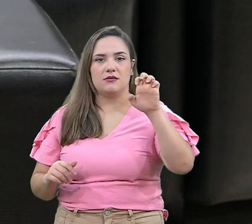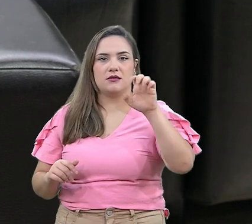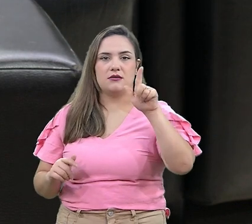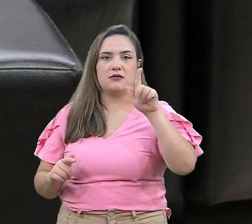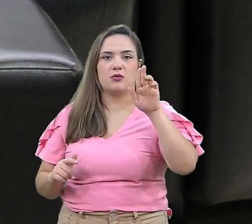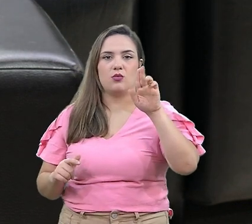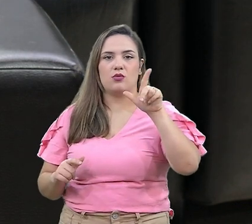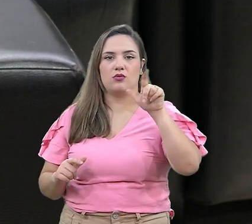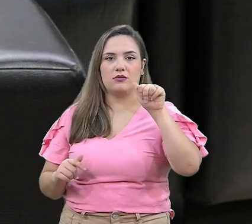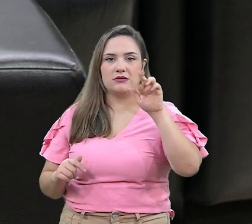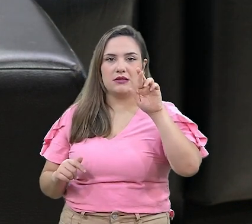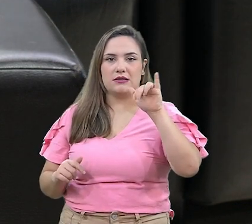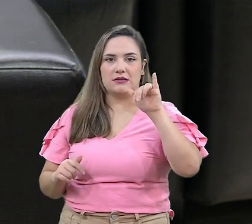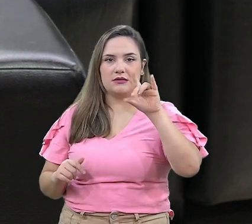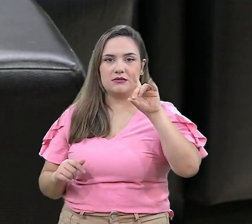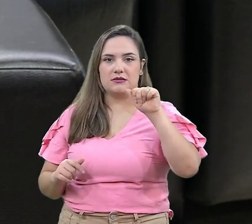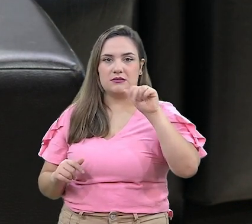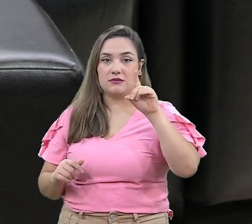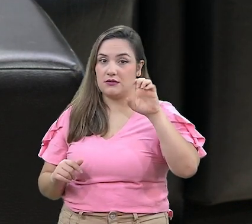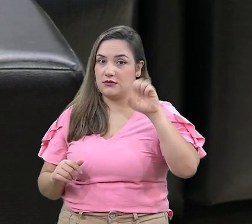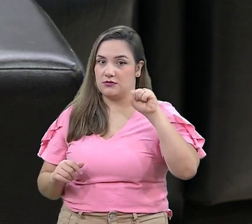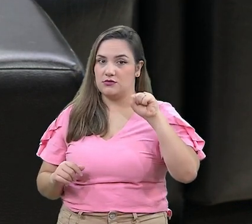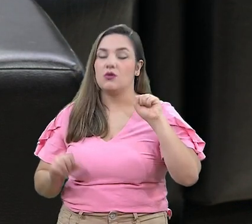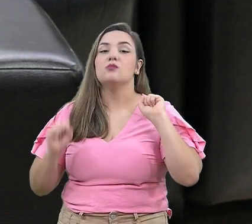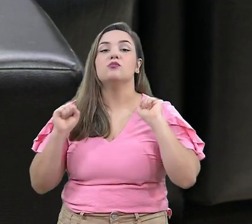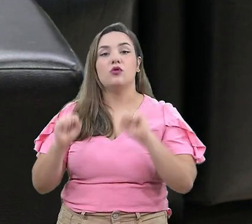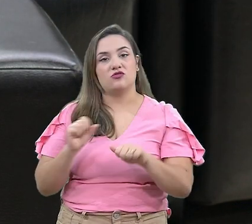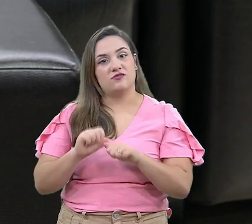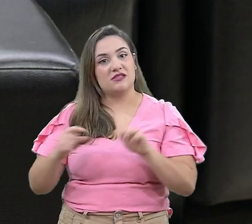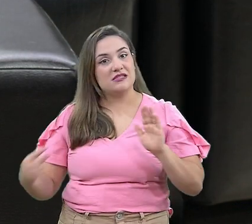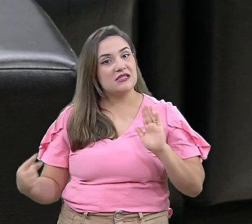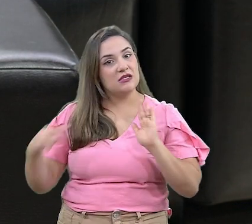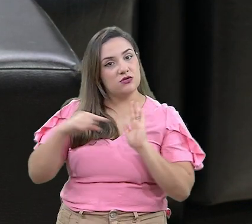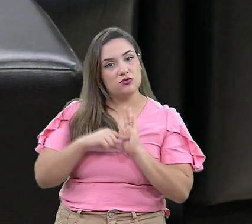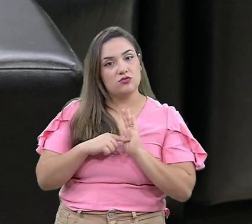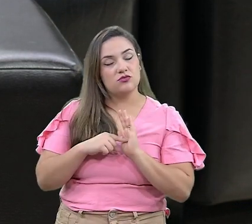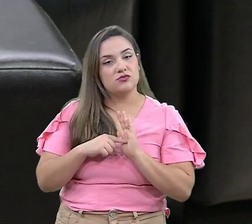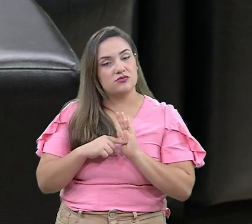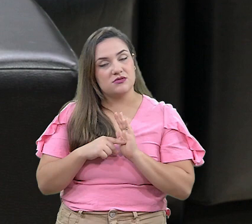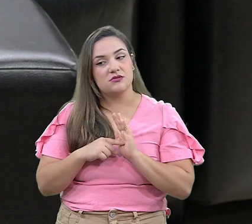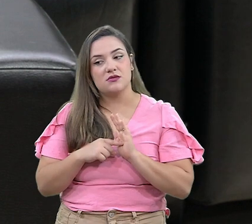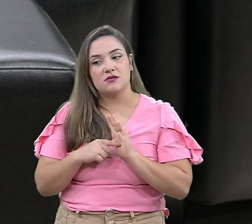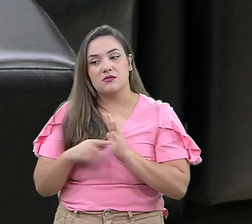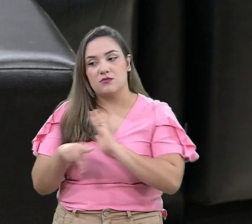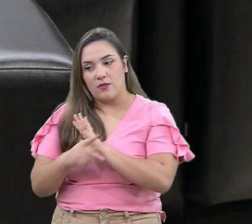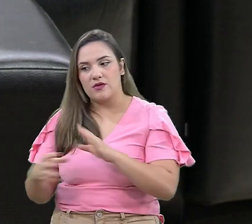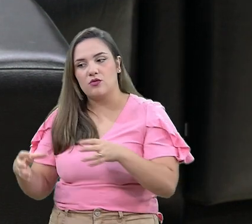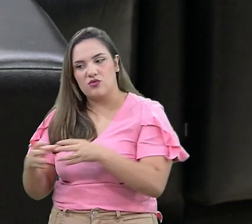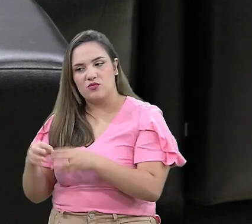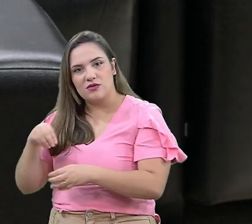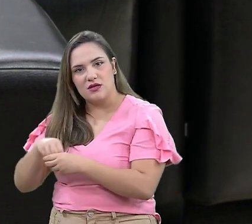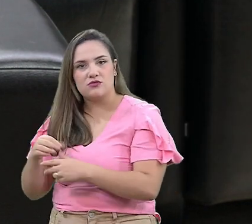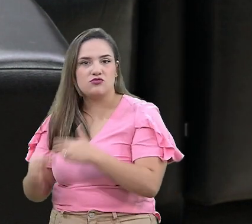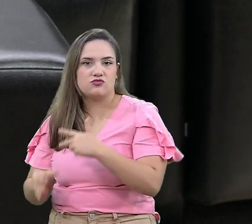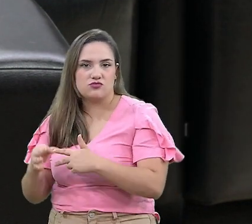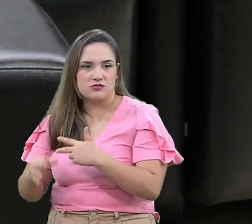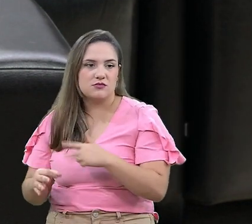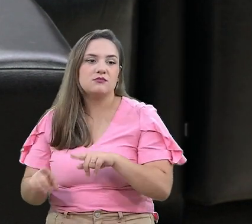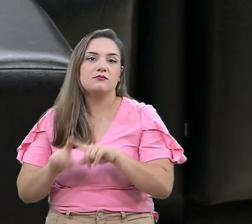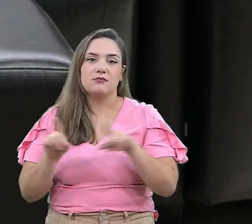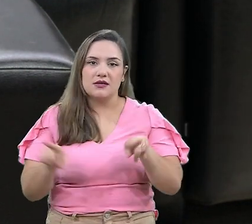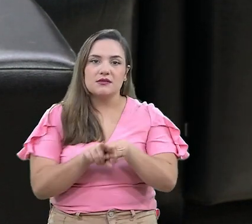Ele também pode servir para uma denúncia ou uma notícia dessa ocorrência, mas também